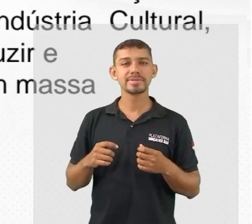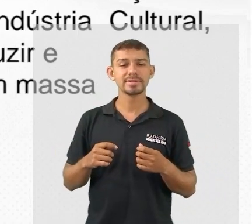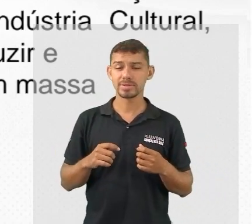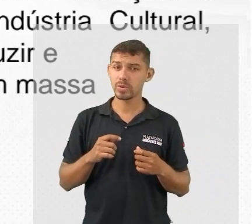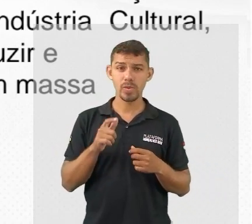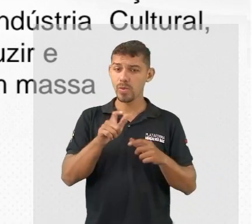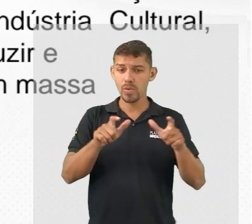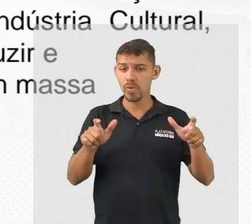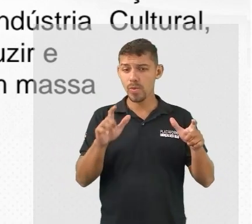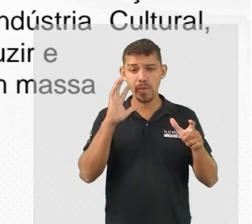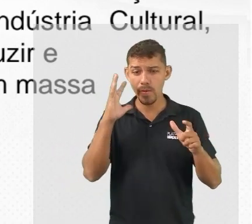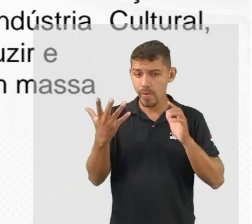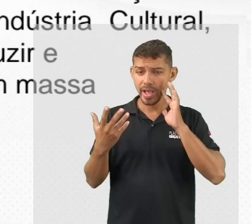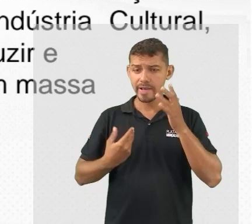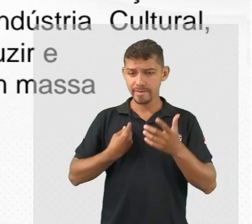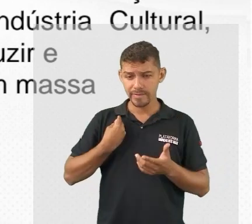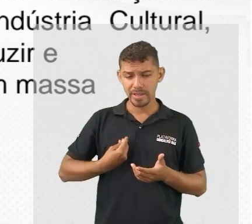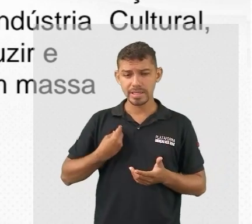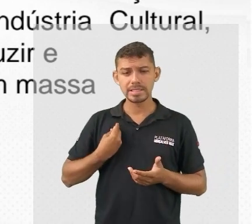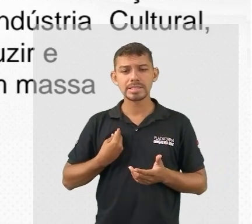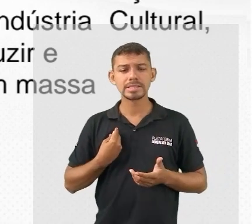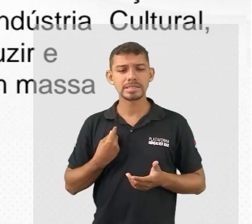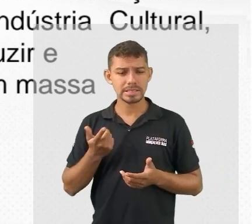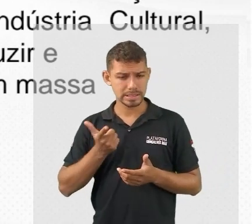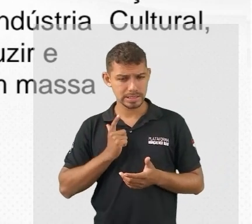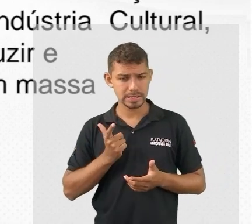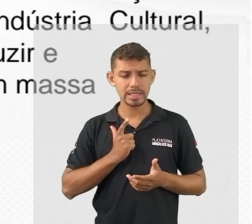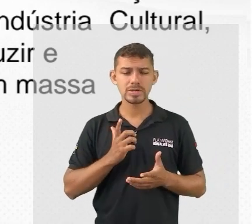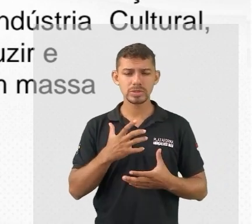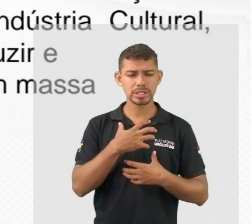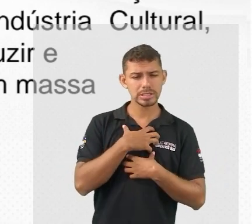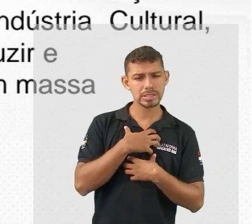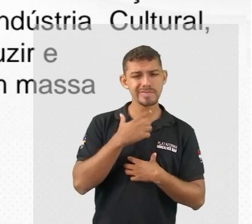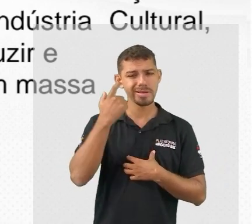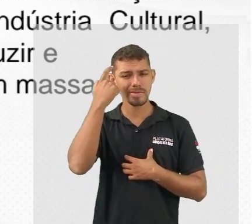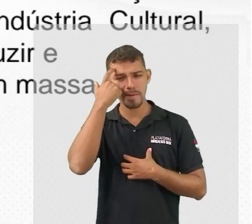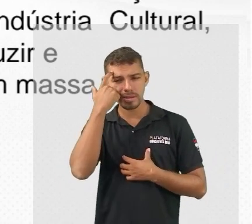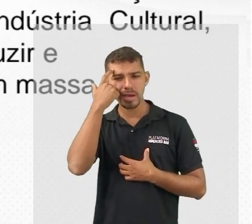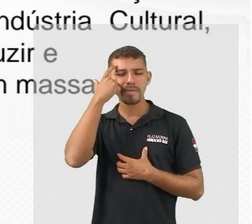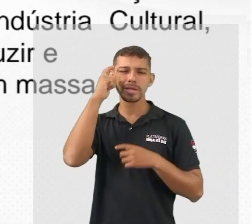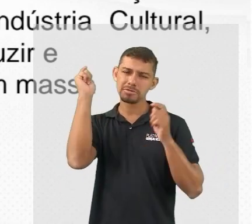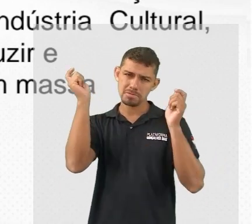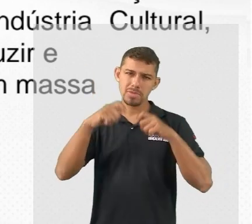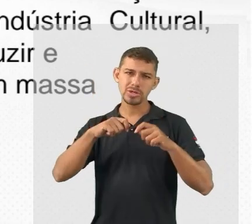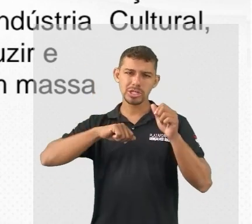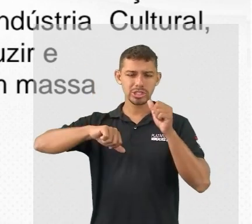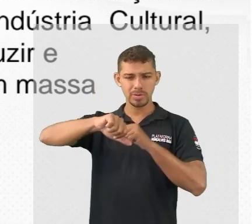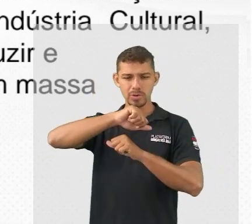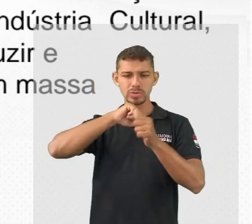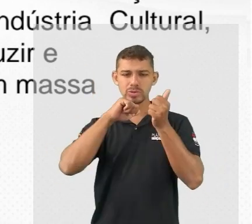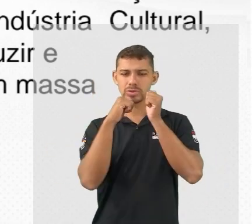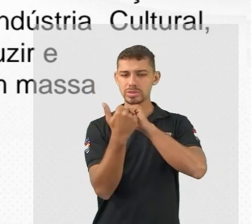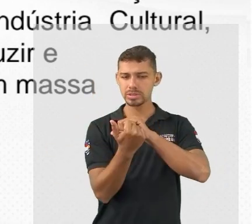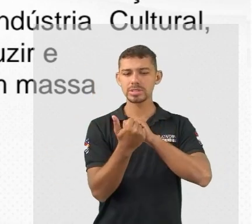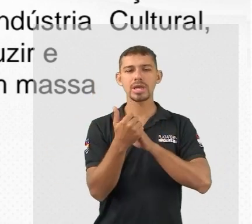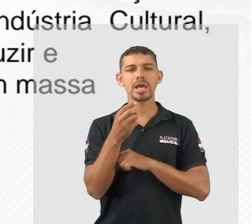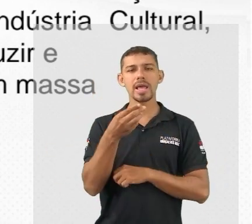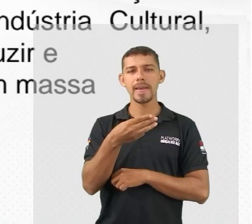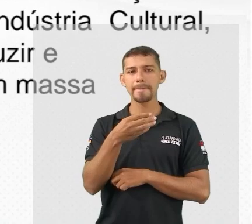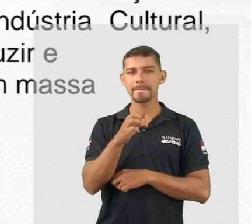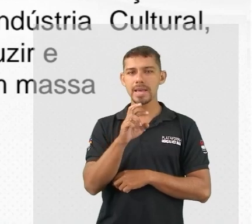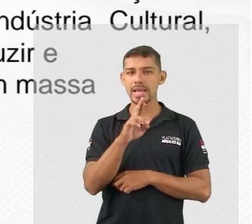qualquer coisa que exista, até mesmo os sentimentos e os pensamentos, possam ser convertidos em mercadoria, possam